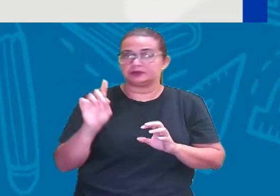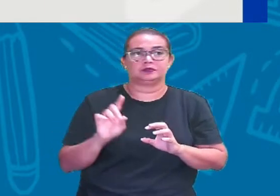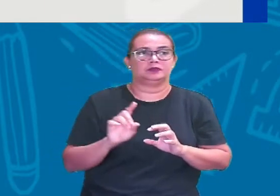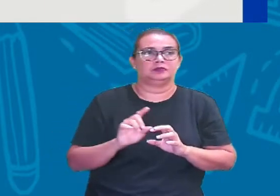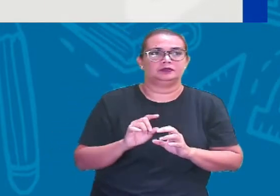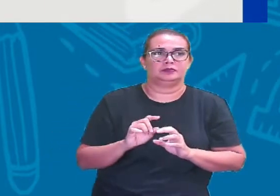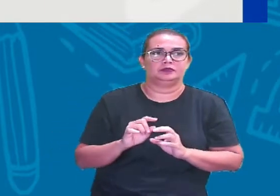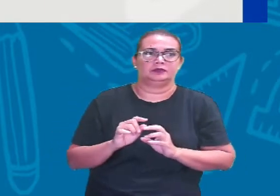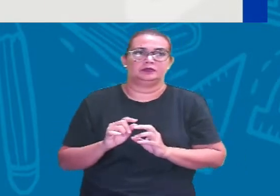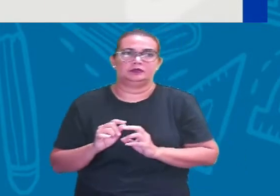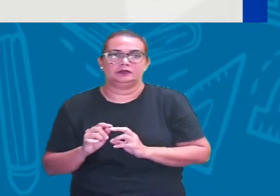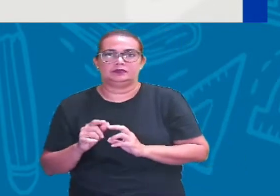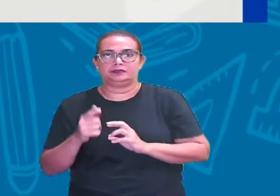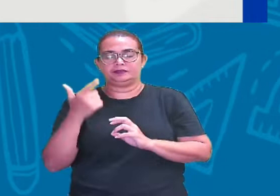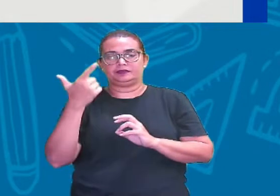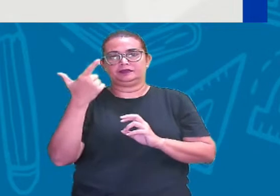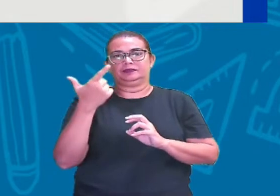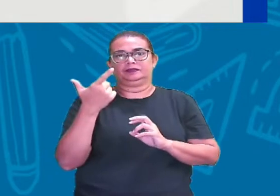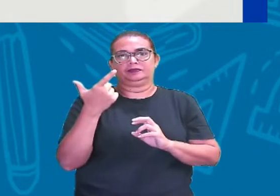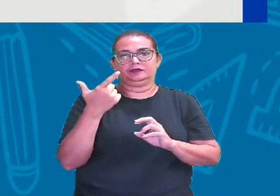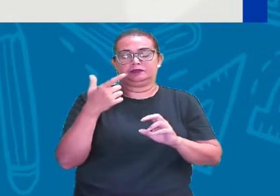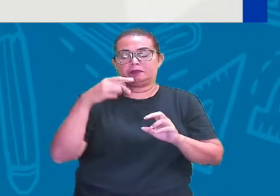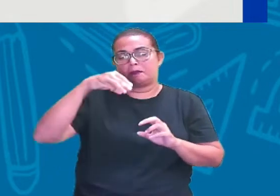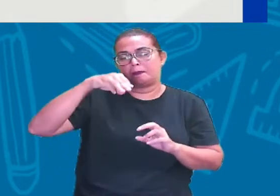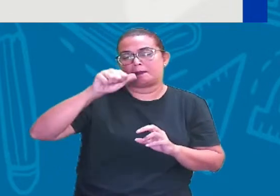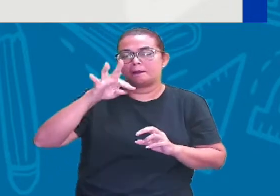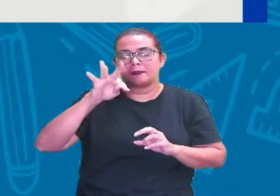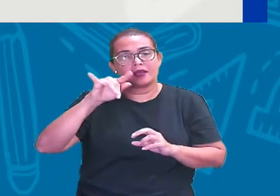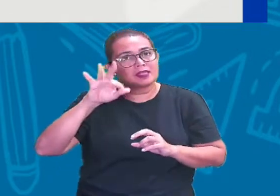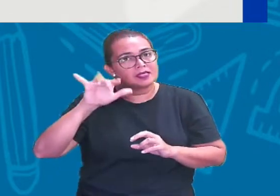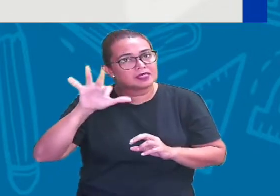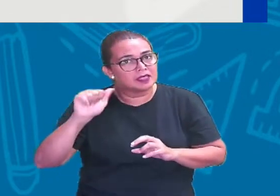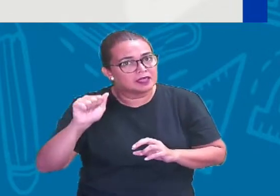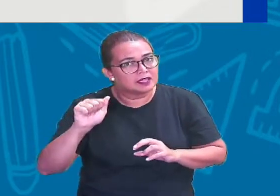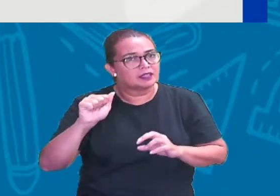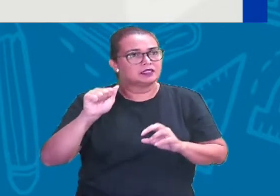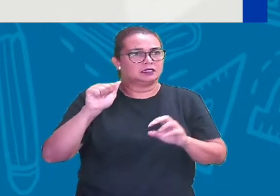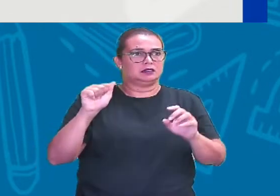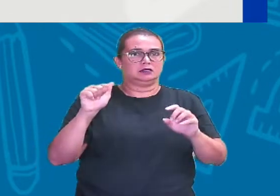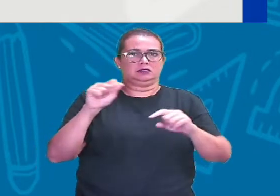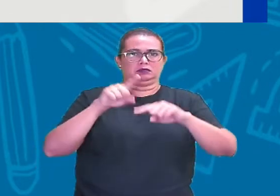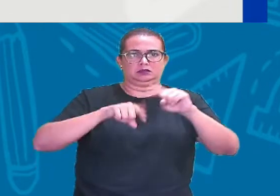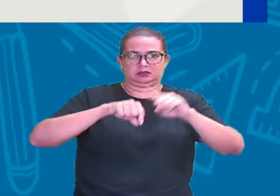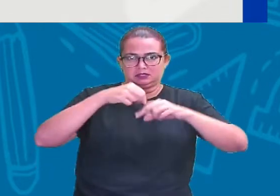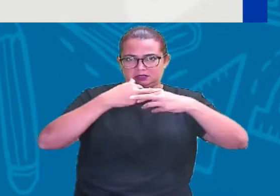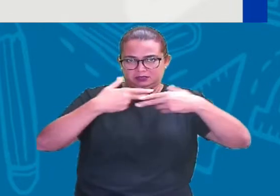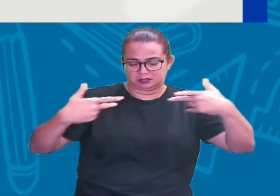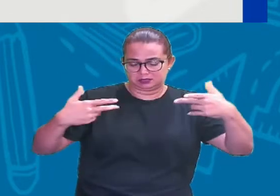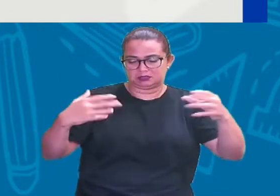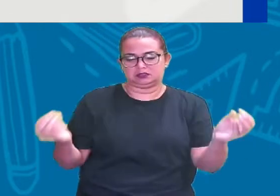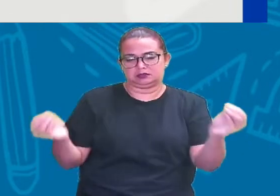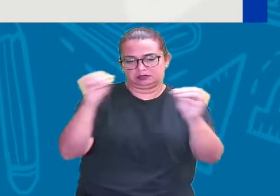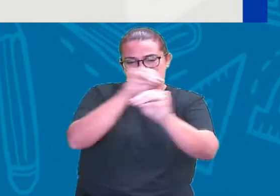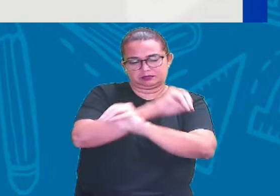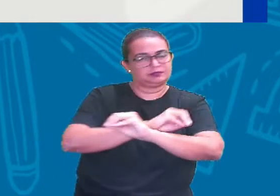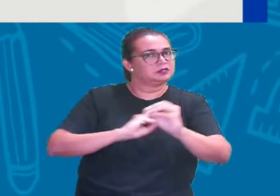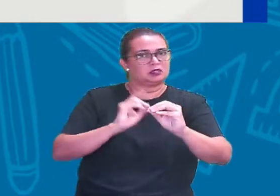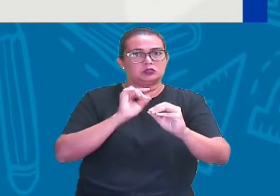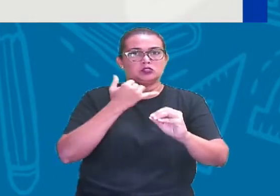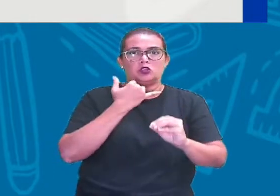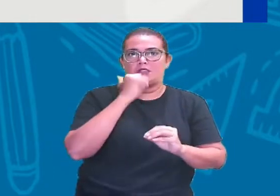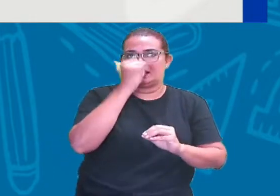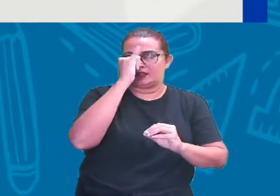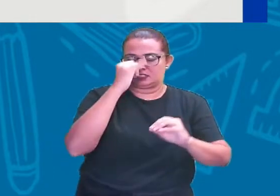Não há transmissão de matéria, mas somente transmissão de energia. O que eu acabei também de falar para